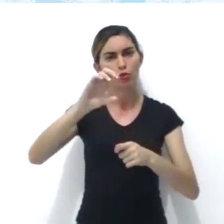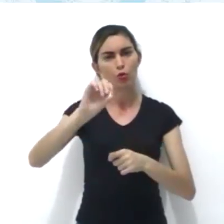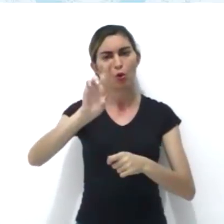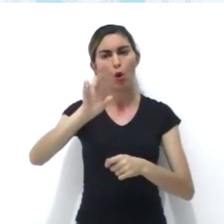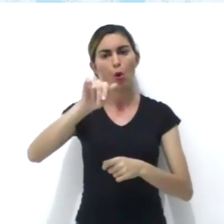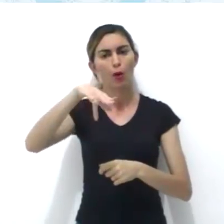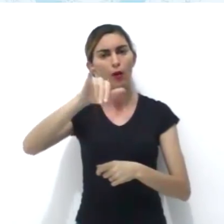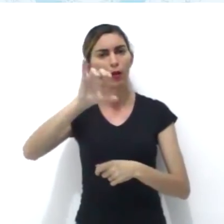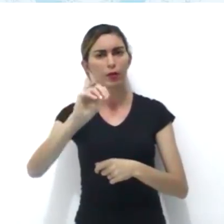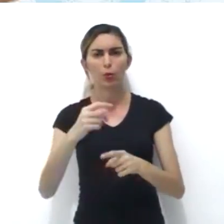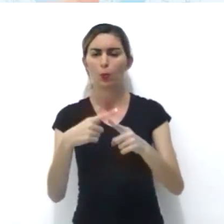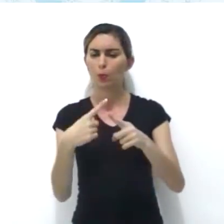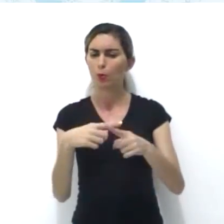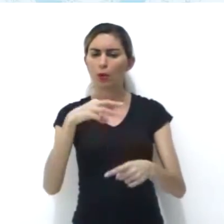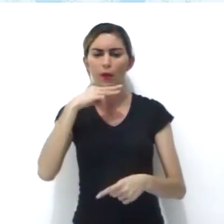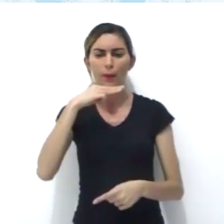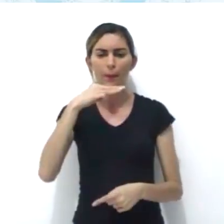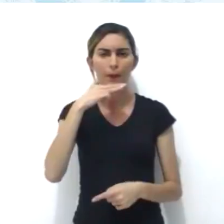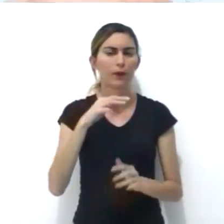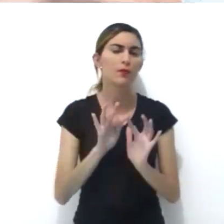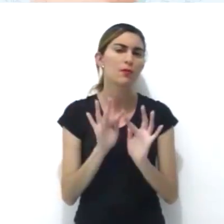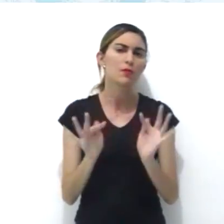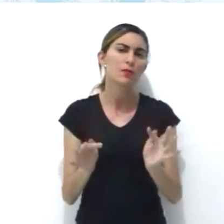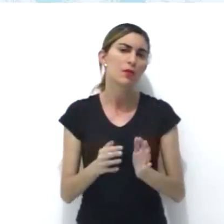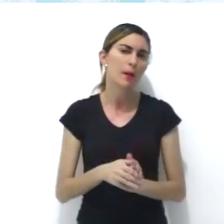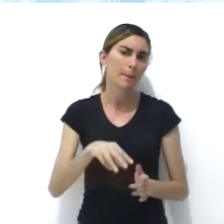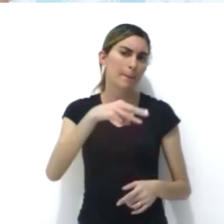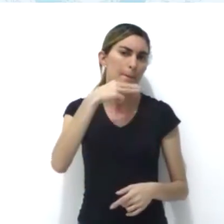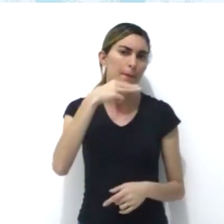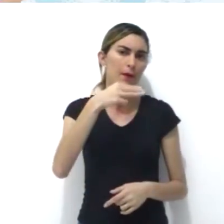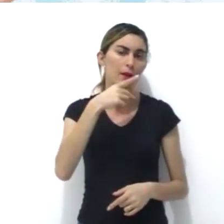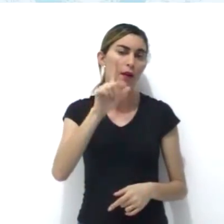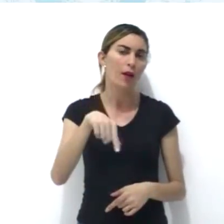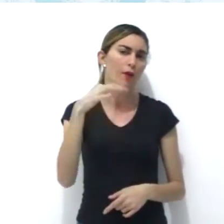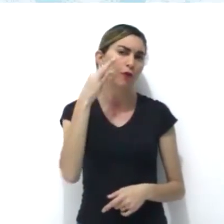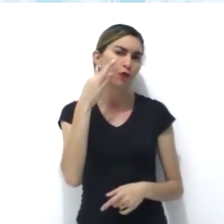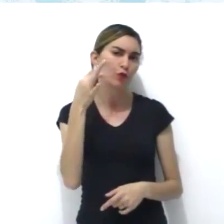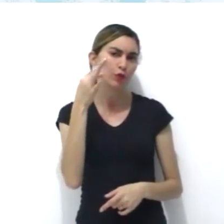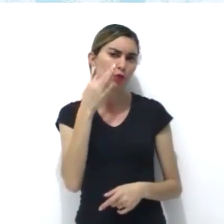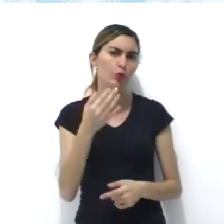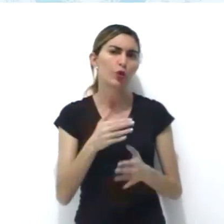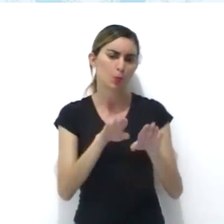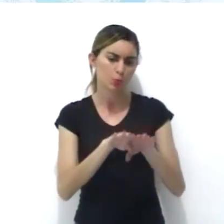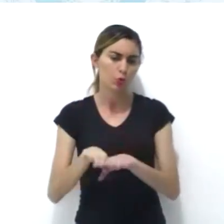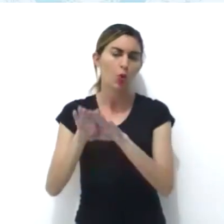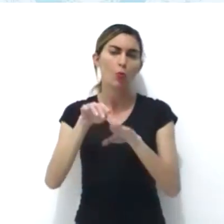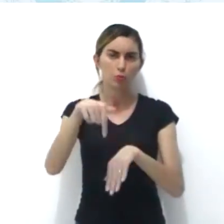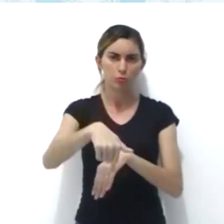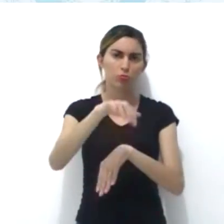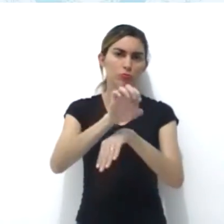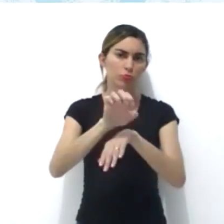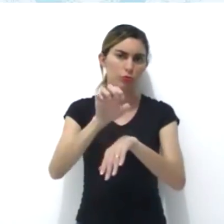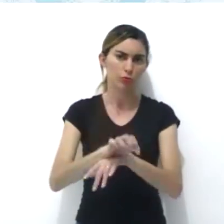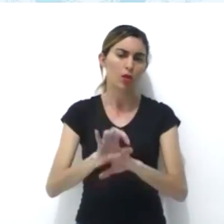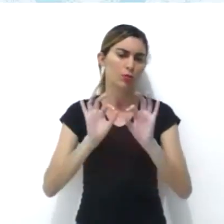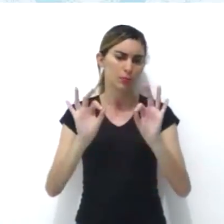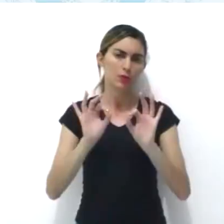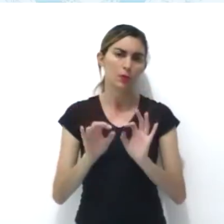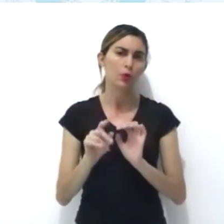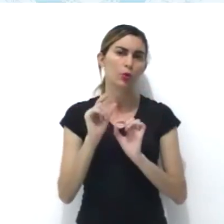mais orgânica. Mas aí por que a manga? Simples assim. Manga é uma fruta muito comum no nosso